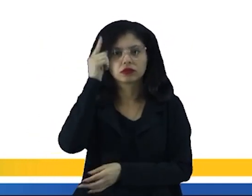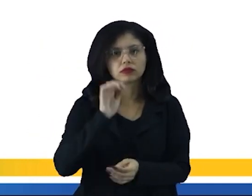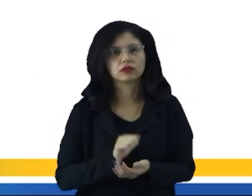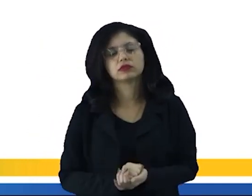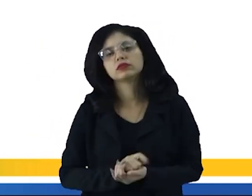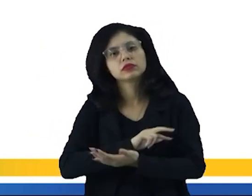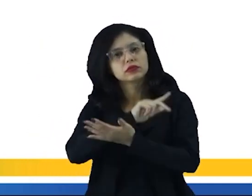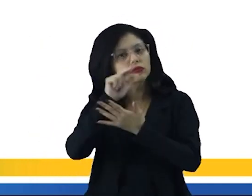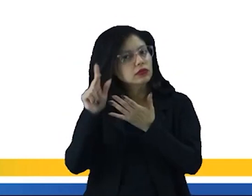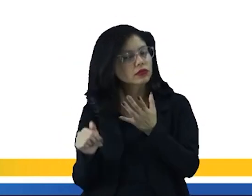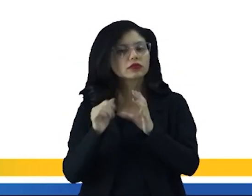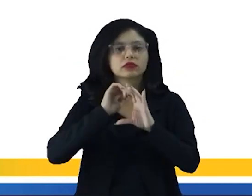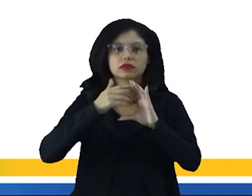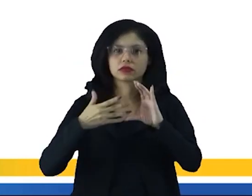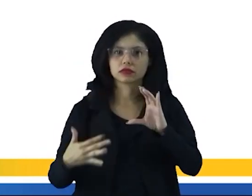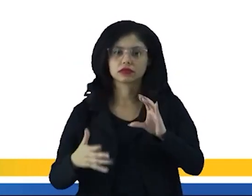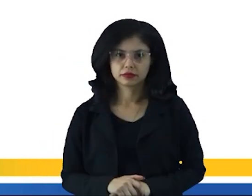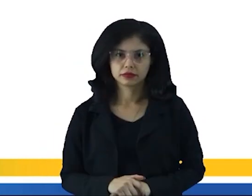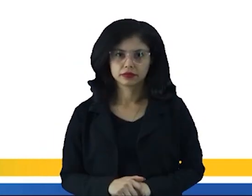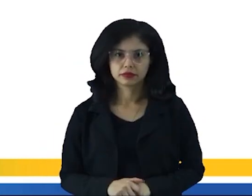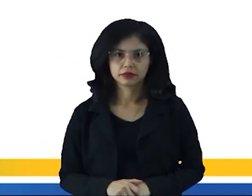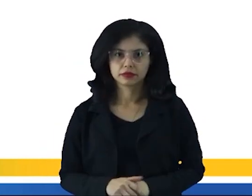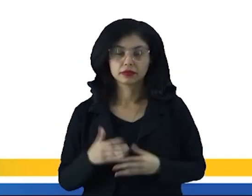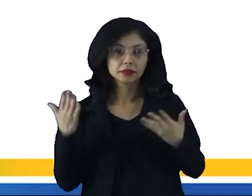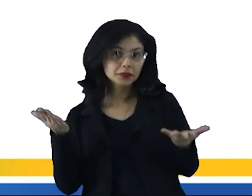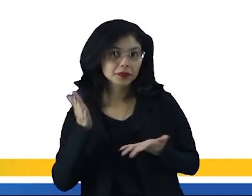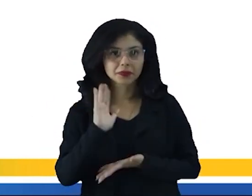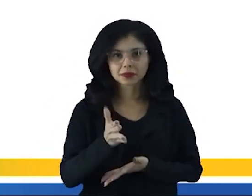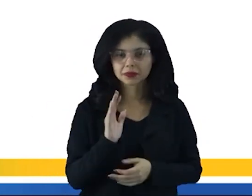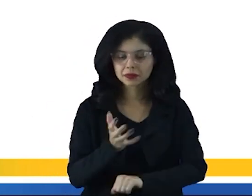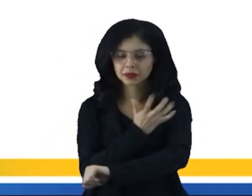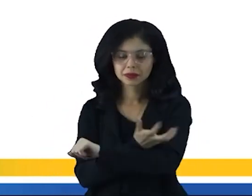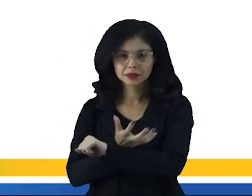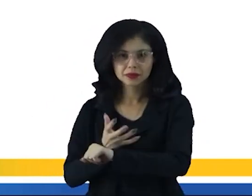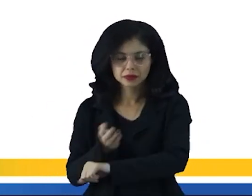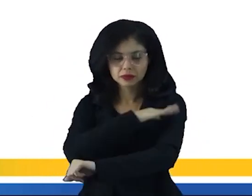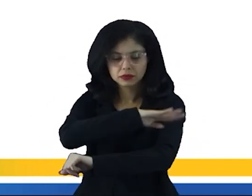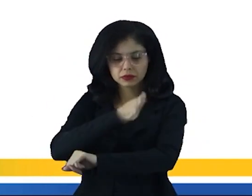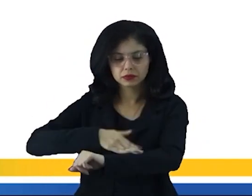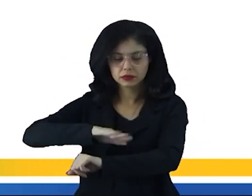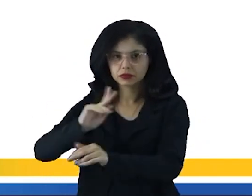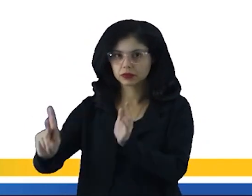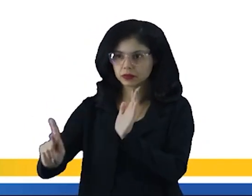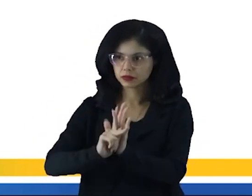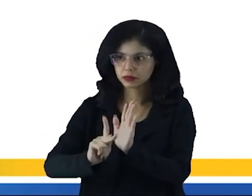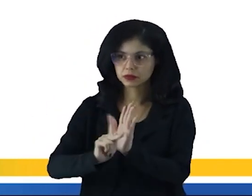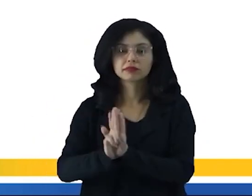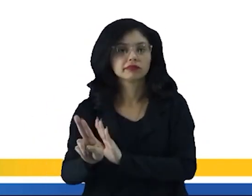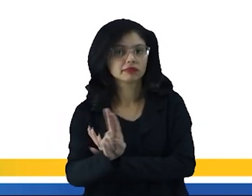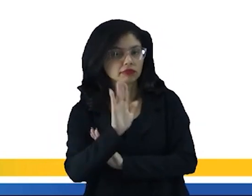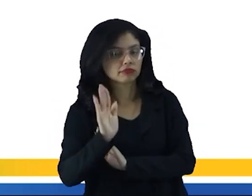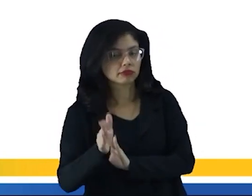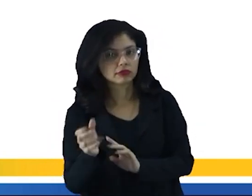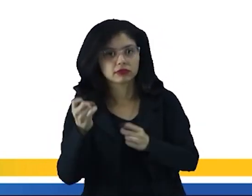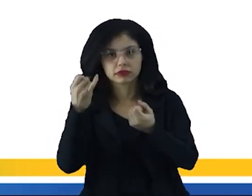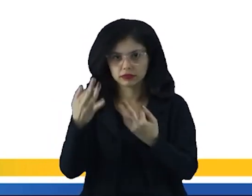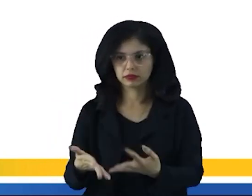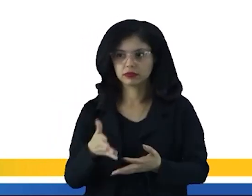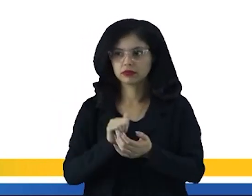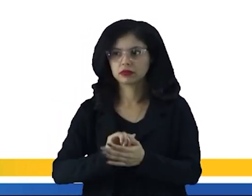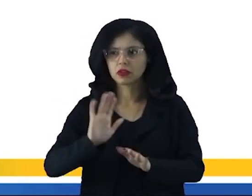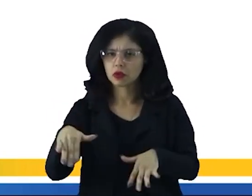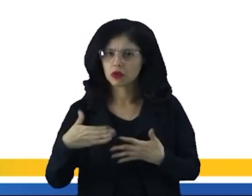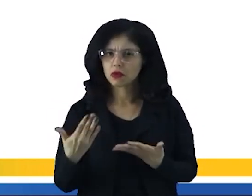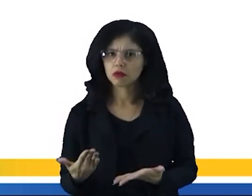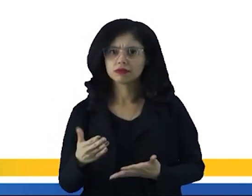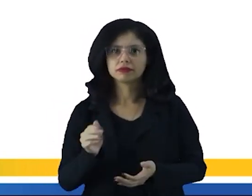de ecossistemas. Já a vegetação de montanha, o próprio nome já identifica que tipo de